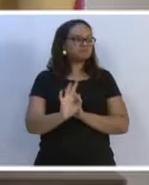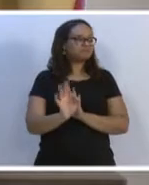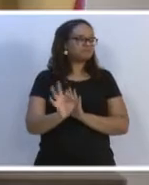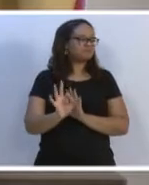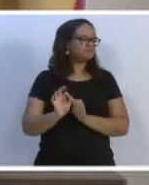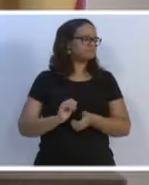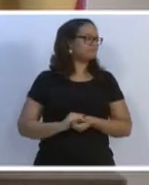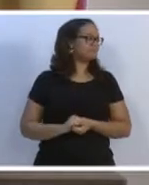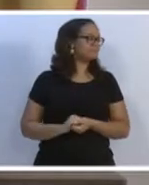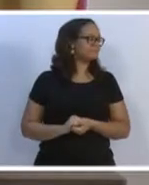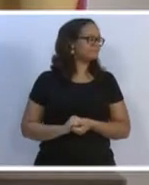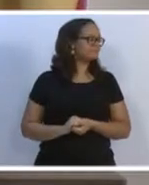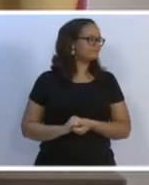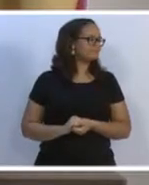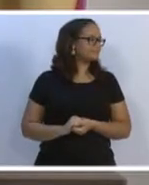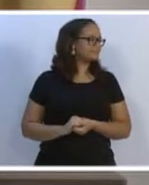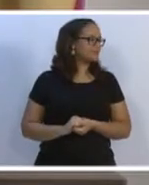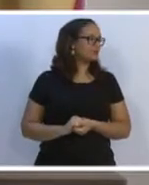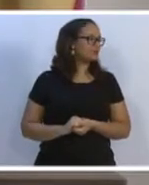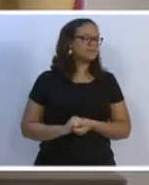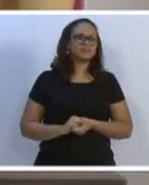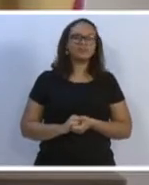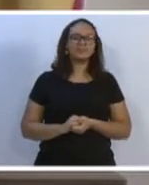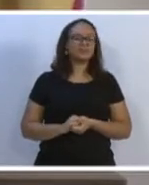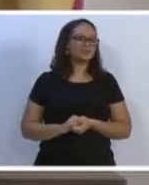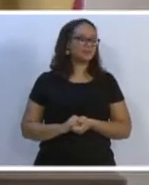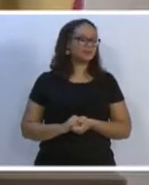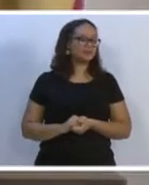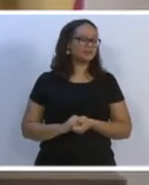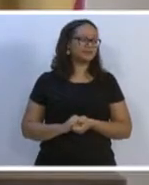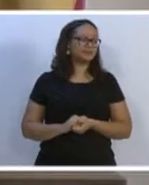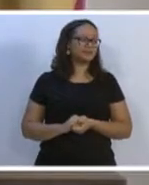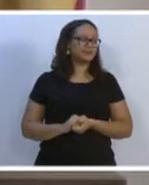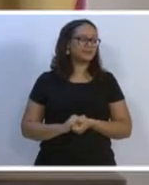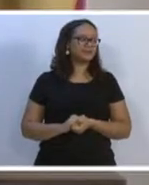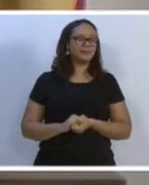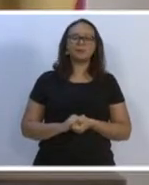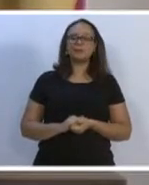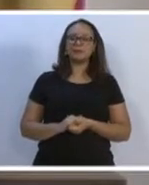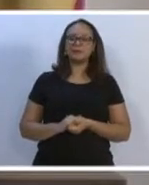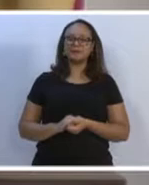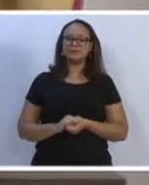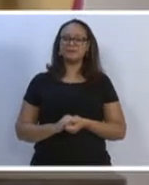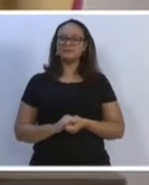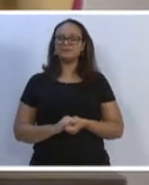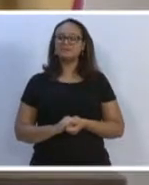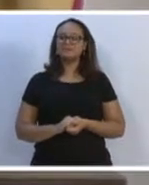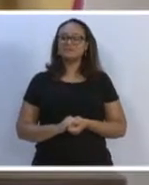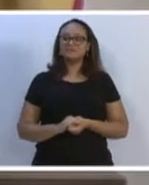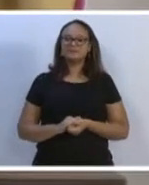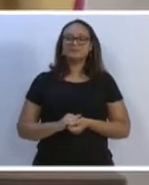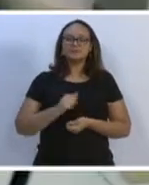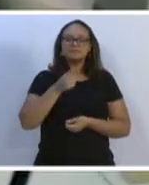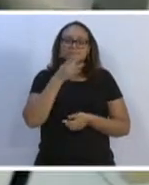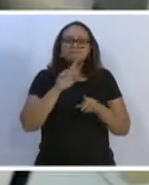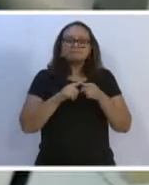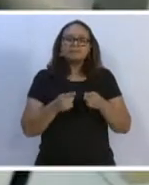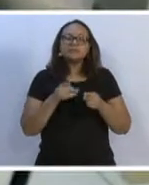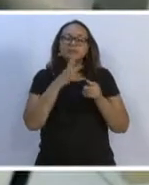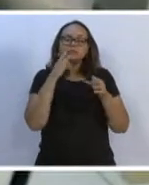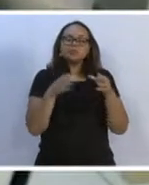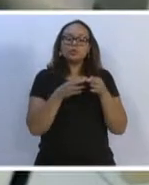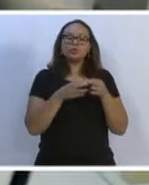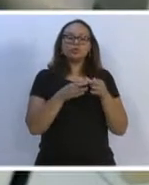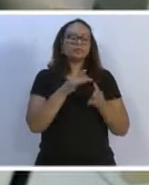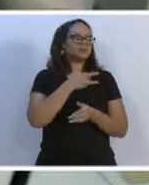Tem fotos, inclusive, ali da visita, já que estava lá no Zendron, no SF Wilson Gomes Santiago, também que fizemos, conversei com a equipe de saúde,